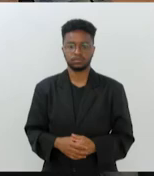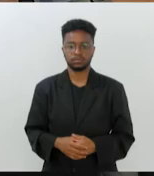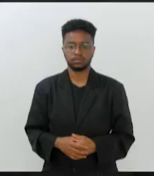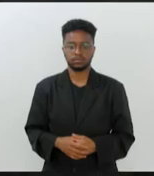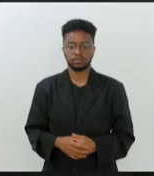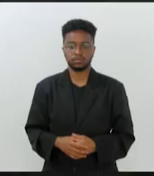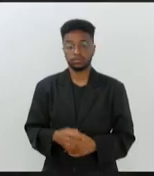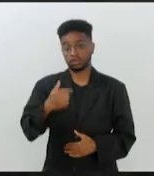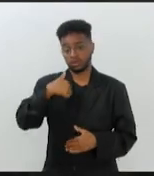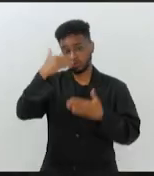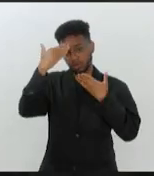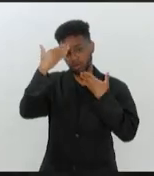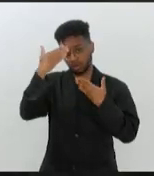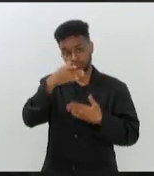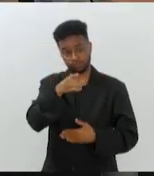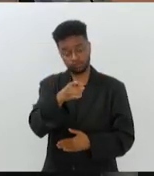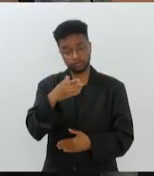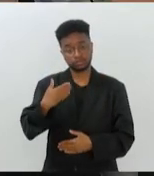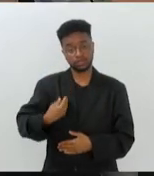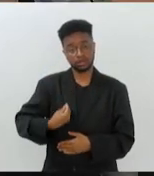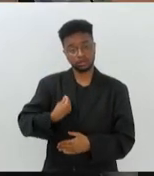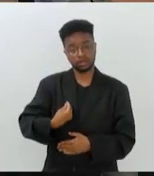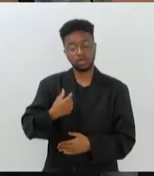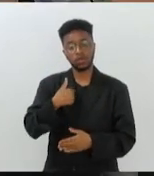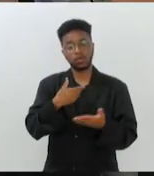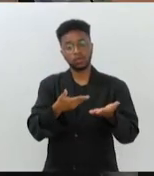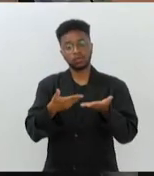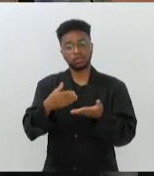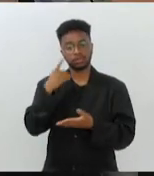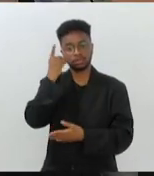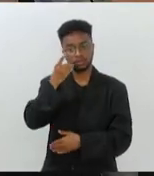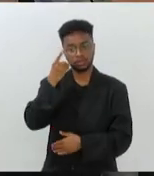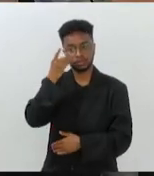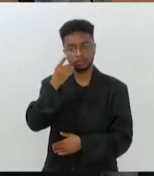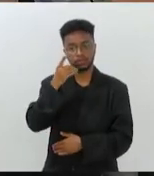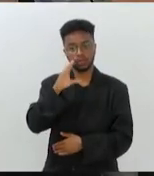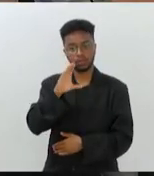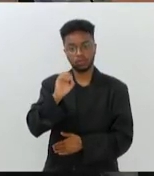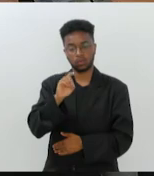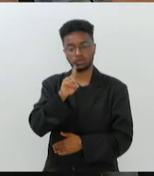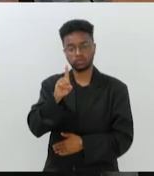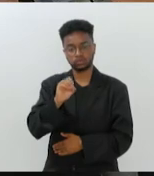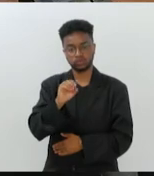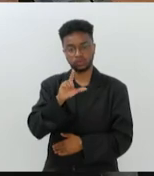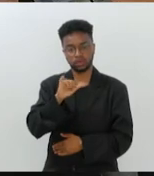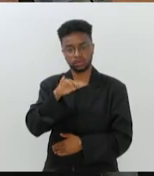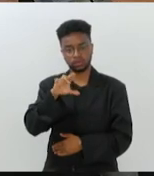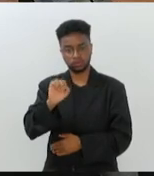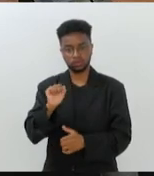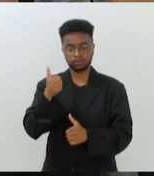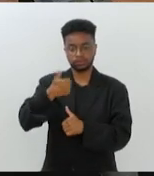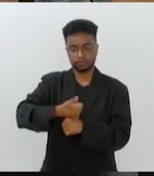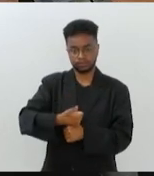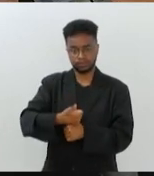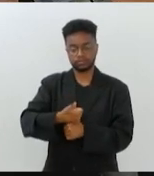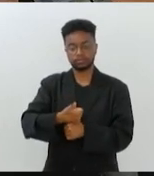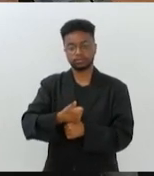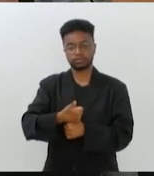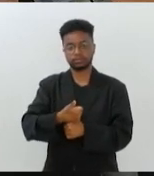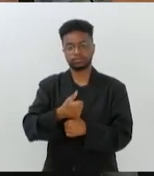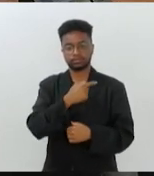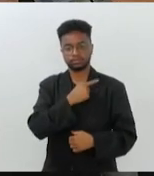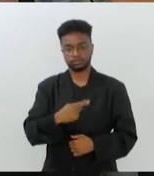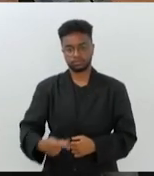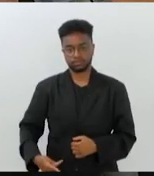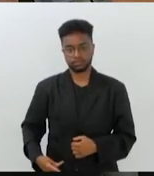Eu que agradeço a sua participação, convido o deputado Vinícius Cozzolino a assumir a